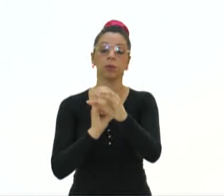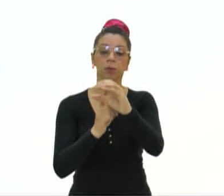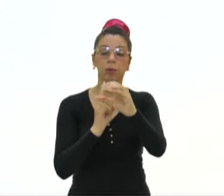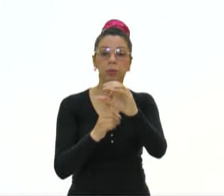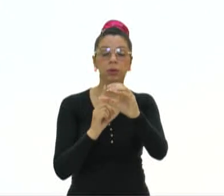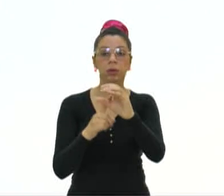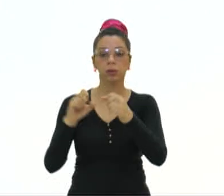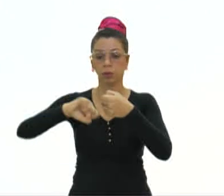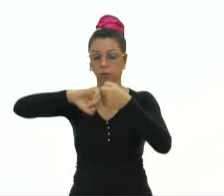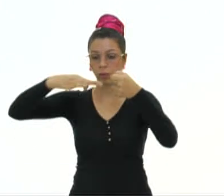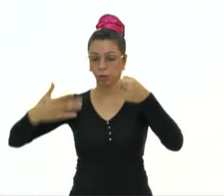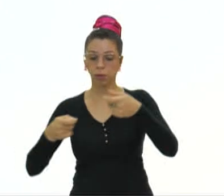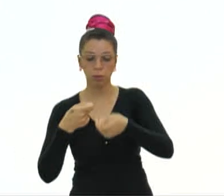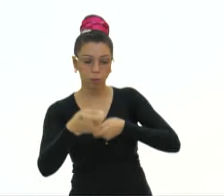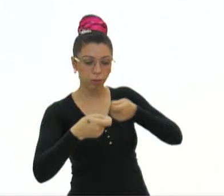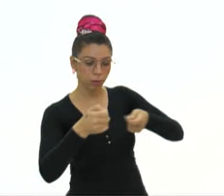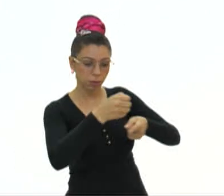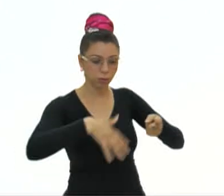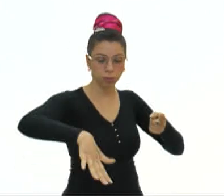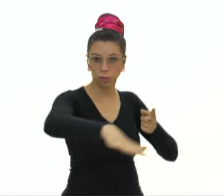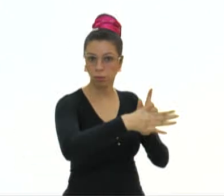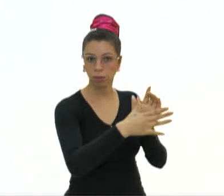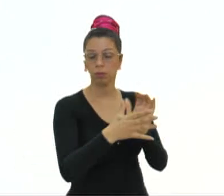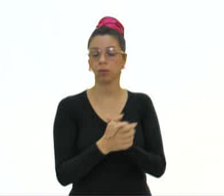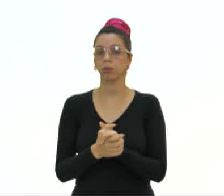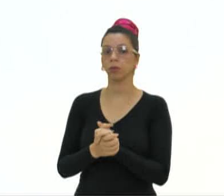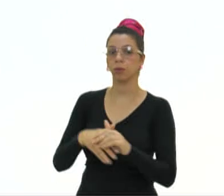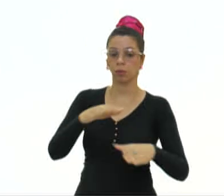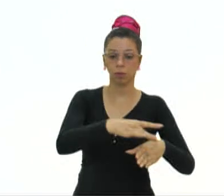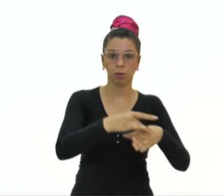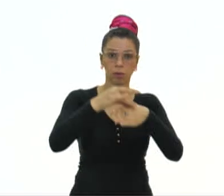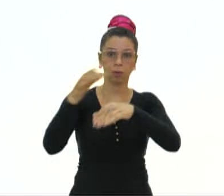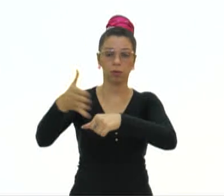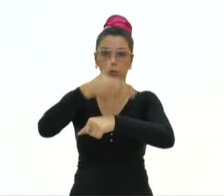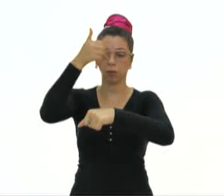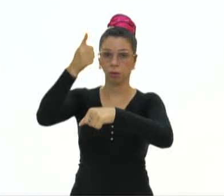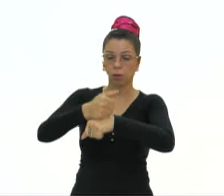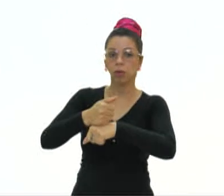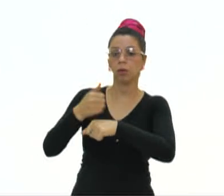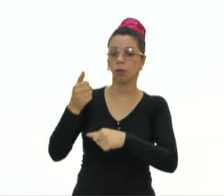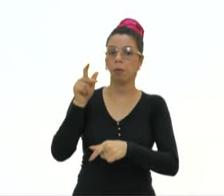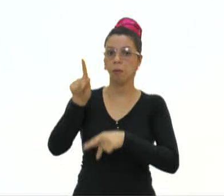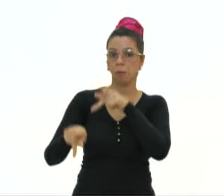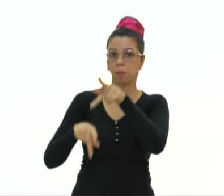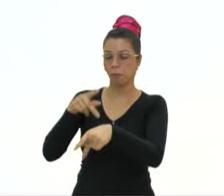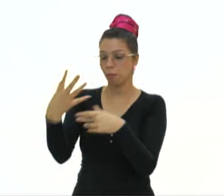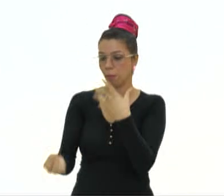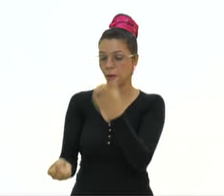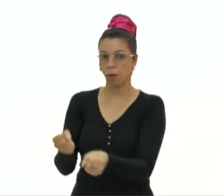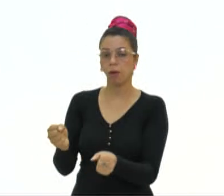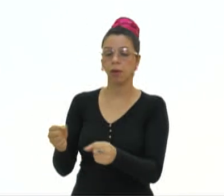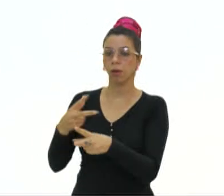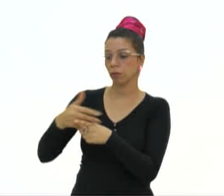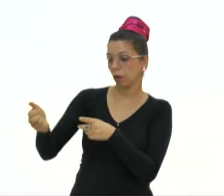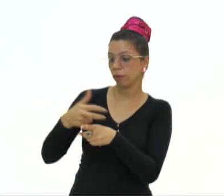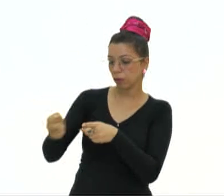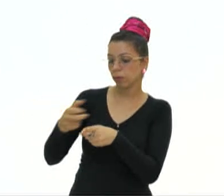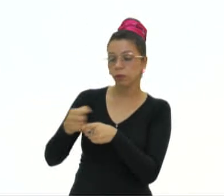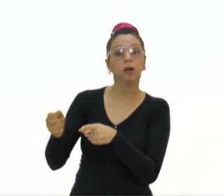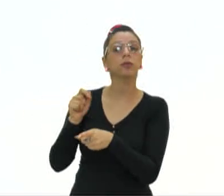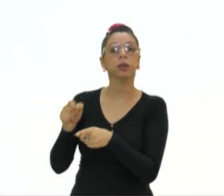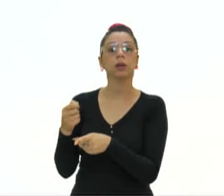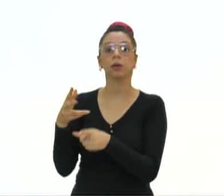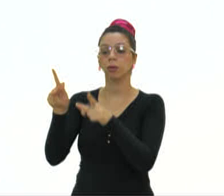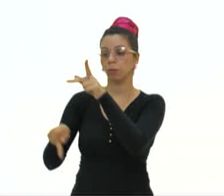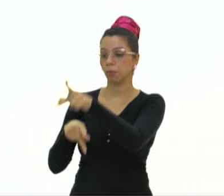seu controle total. 2. Líderes populistas se dizem os salvadores dos pobres. 3. Dom Pedro II foi um